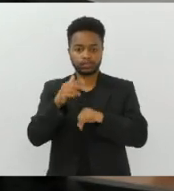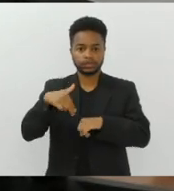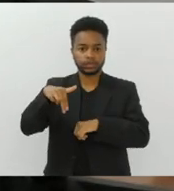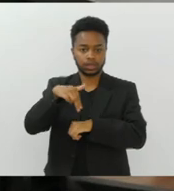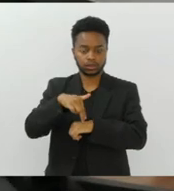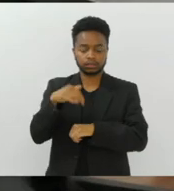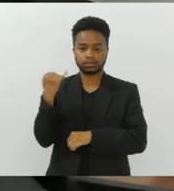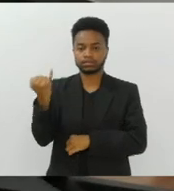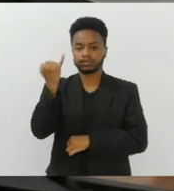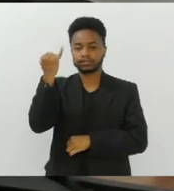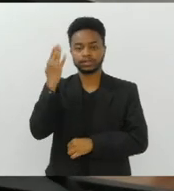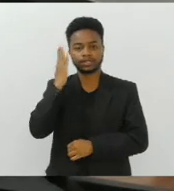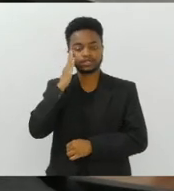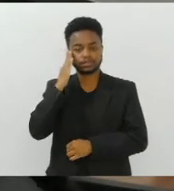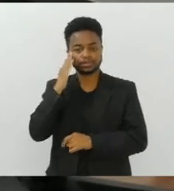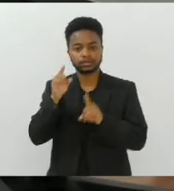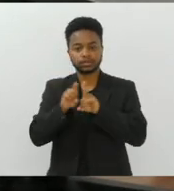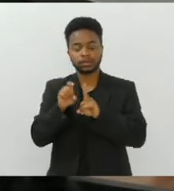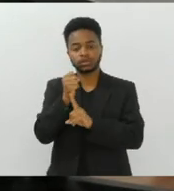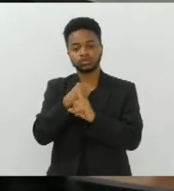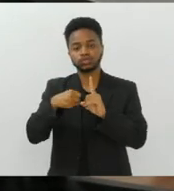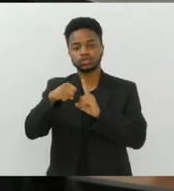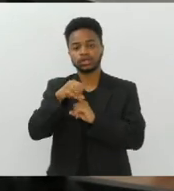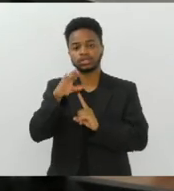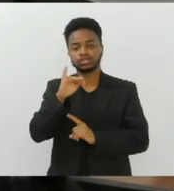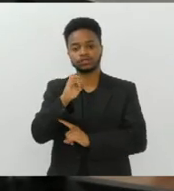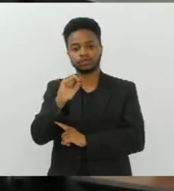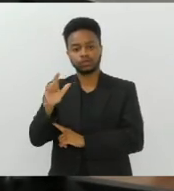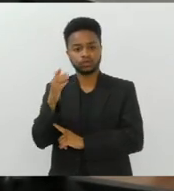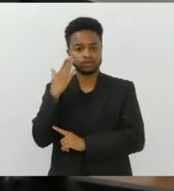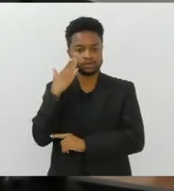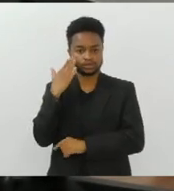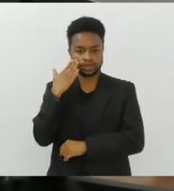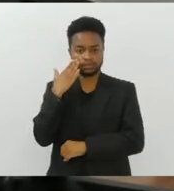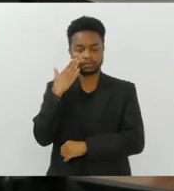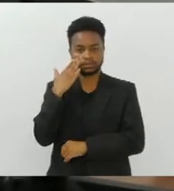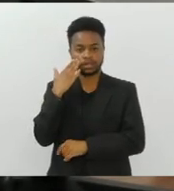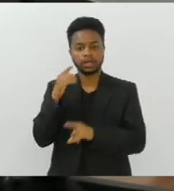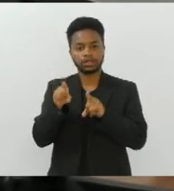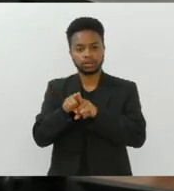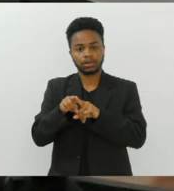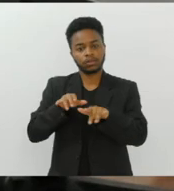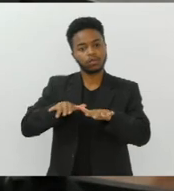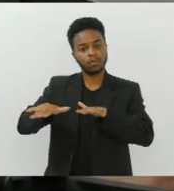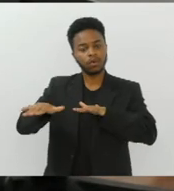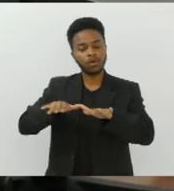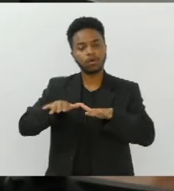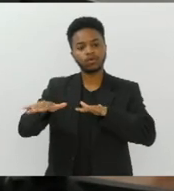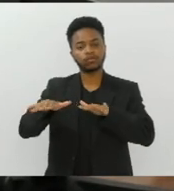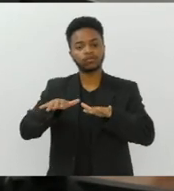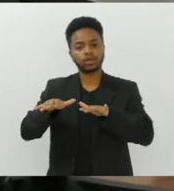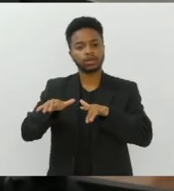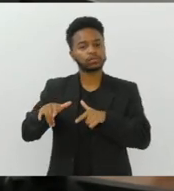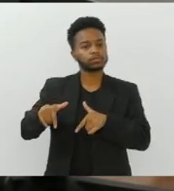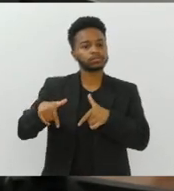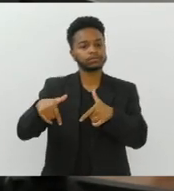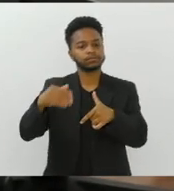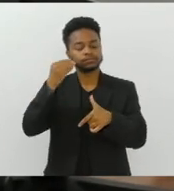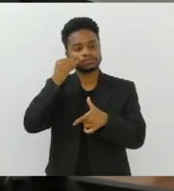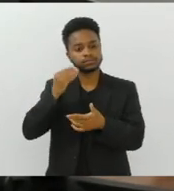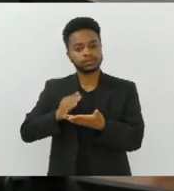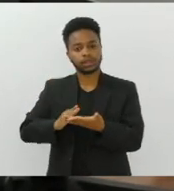é importantíssimo que a sociedade civil organizada se mobilize para a